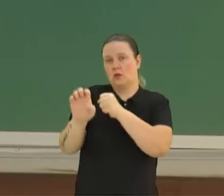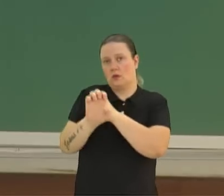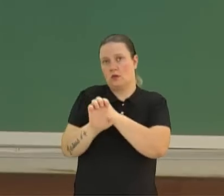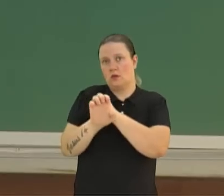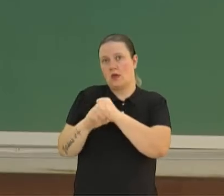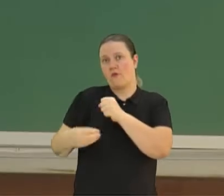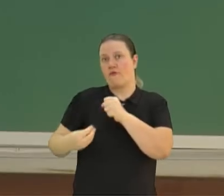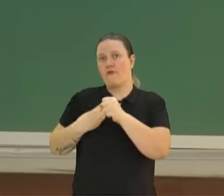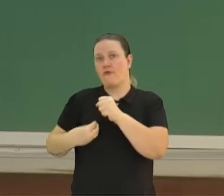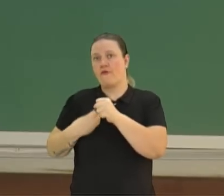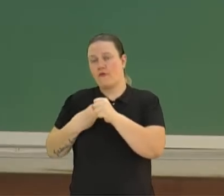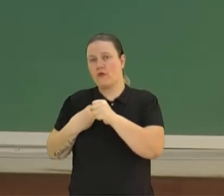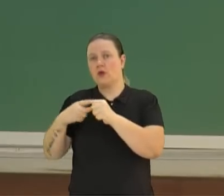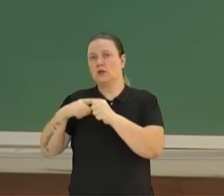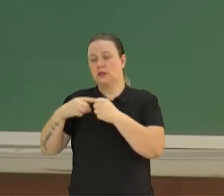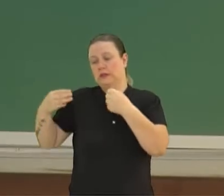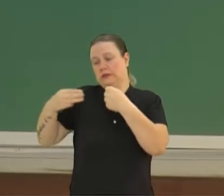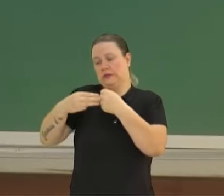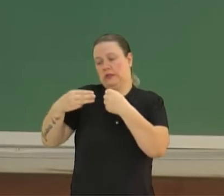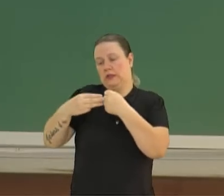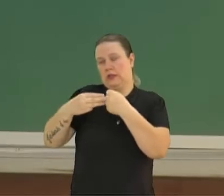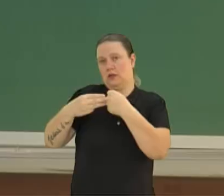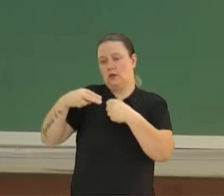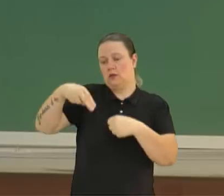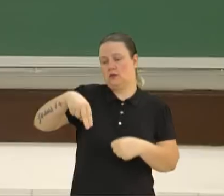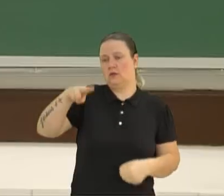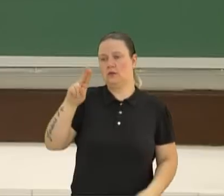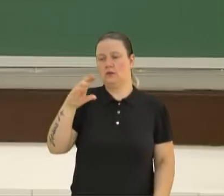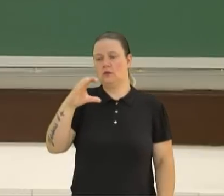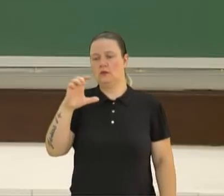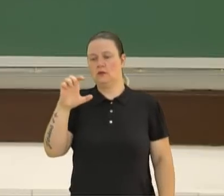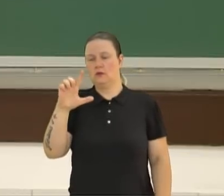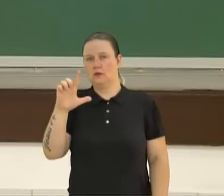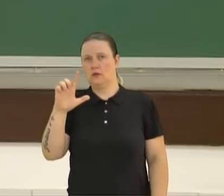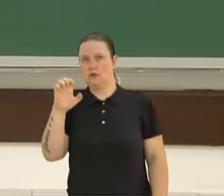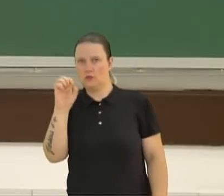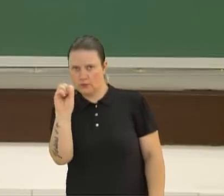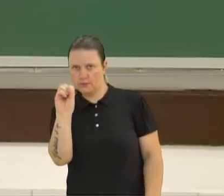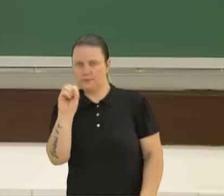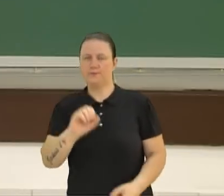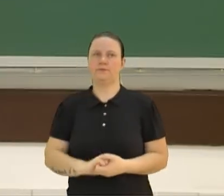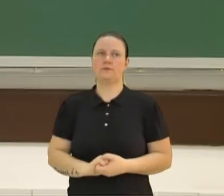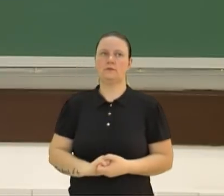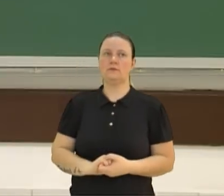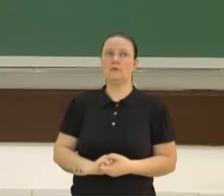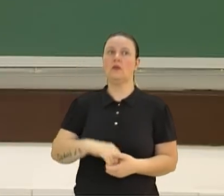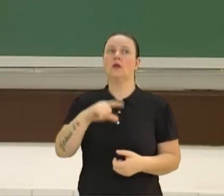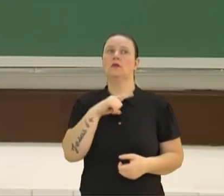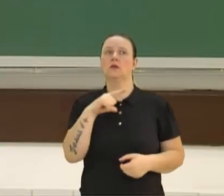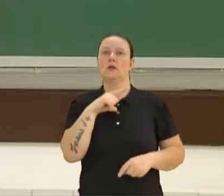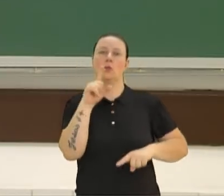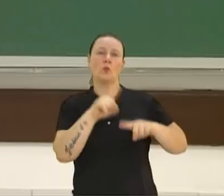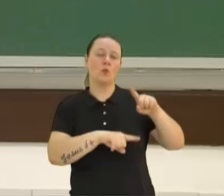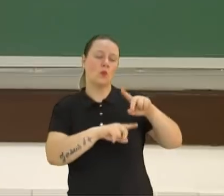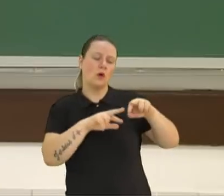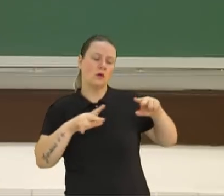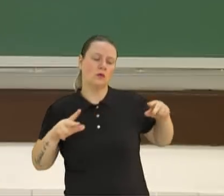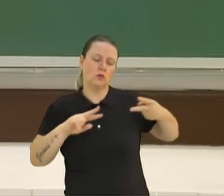E aí, como ele está protegido por uma membrana, aquela parte protegida vai se chamar núcleo. Portanto,